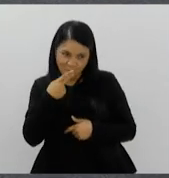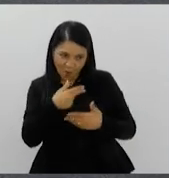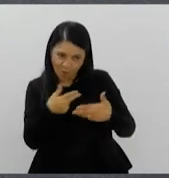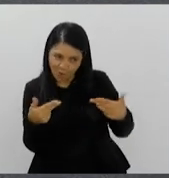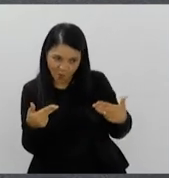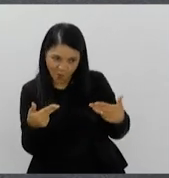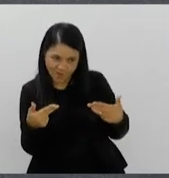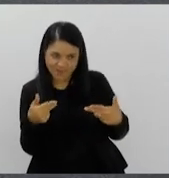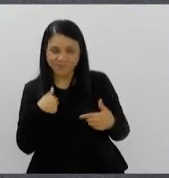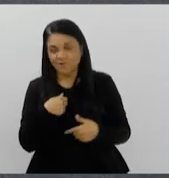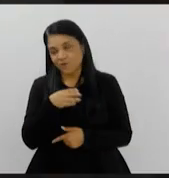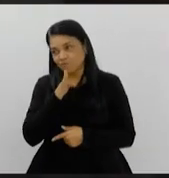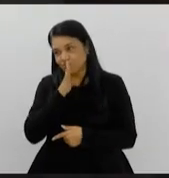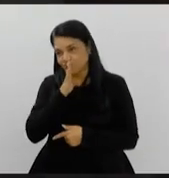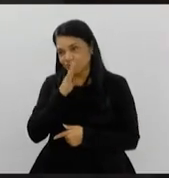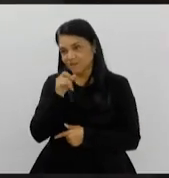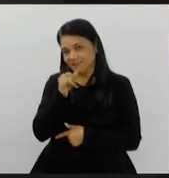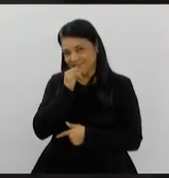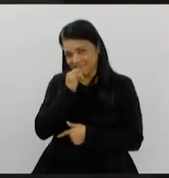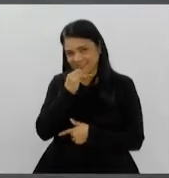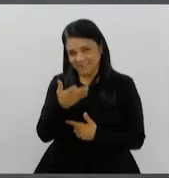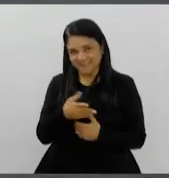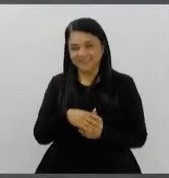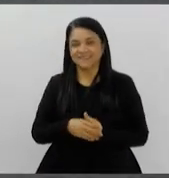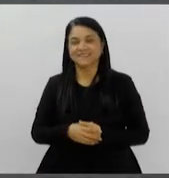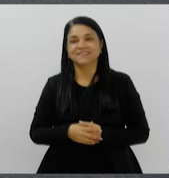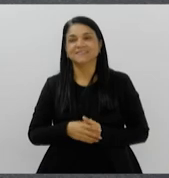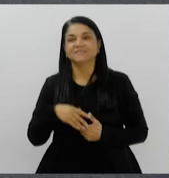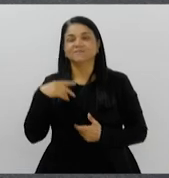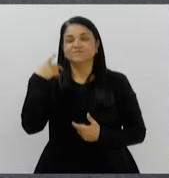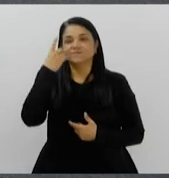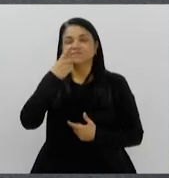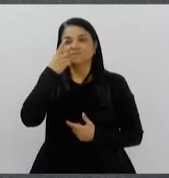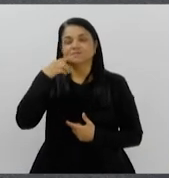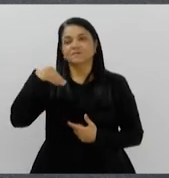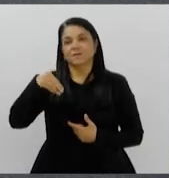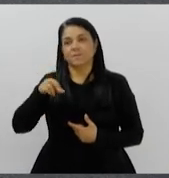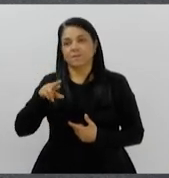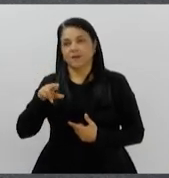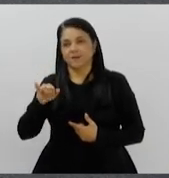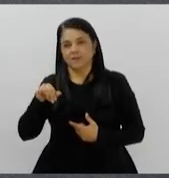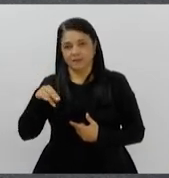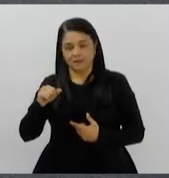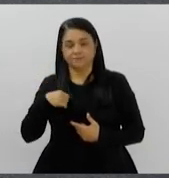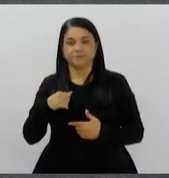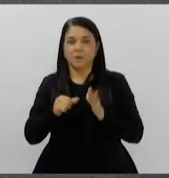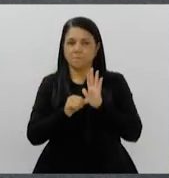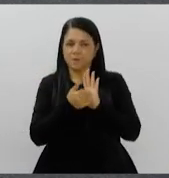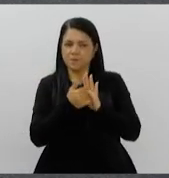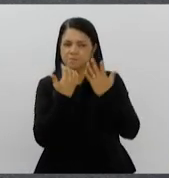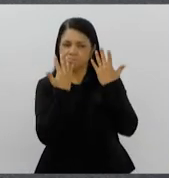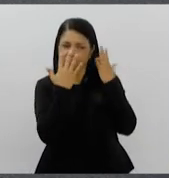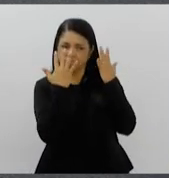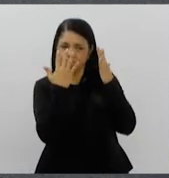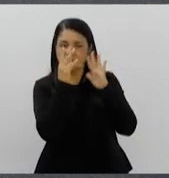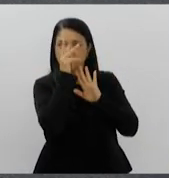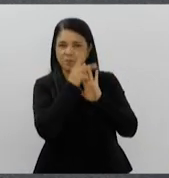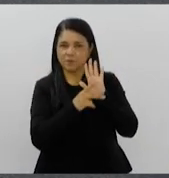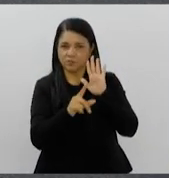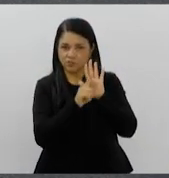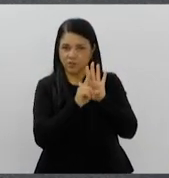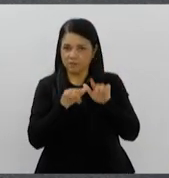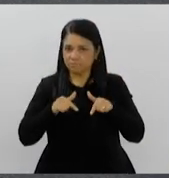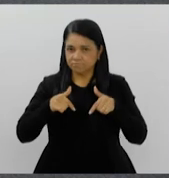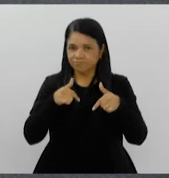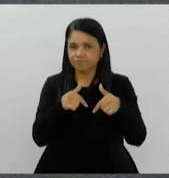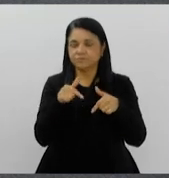Senão Vossa Excelência fica muito triste. Deputada Marina, do MST. Em primeiro lugar, parabéns pela sua iniciativa. Obrigado